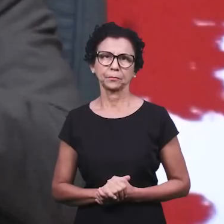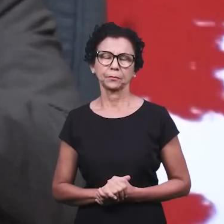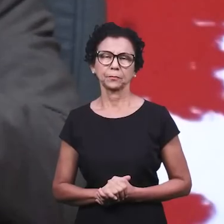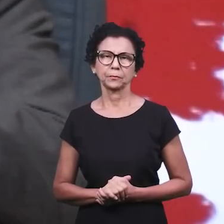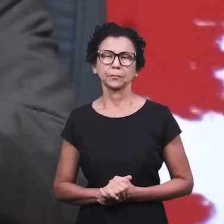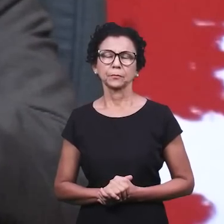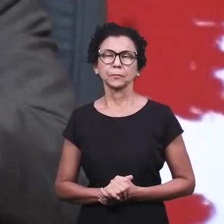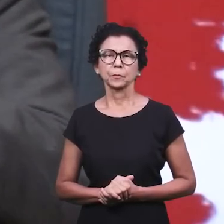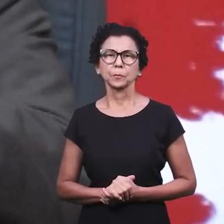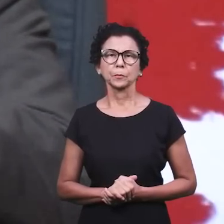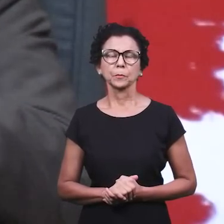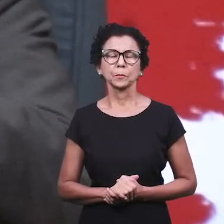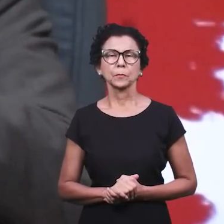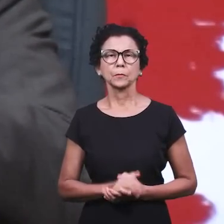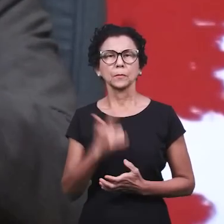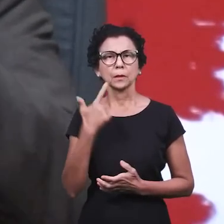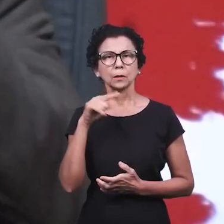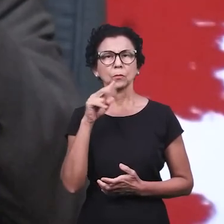Toda obra